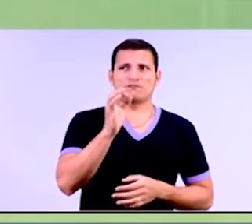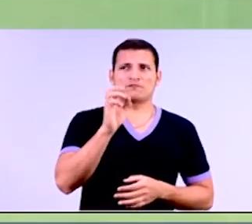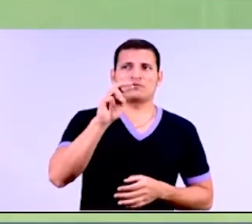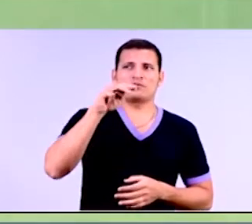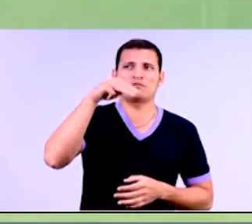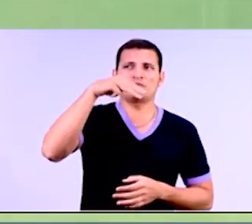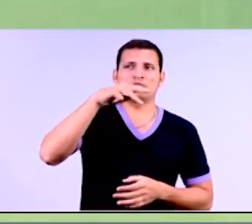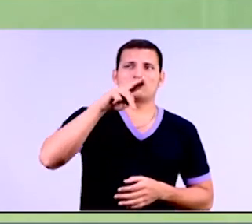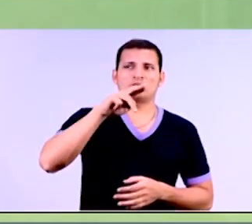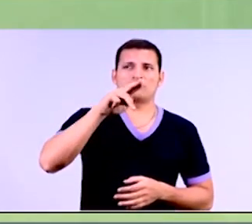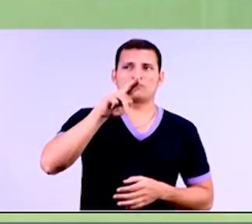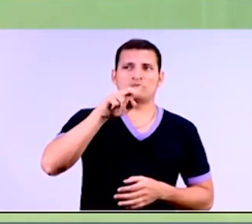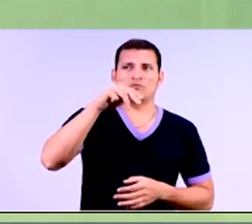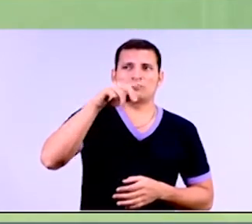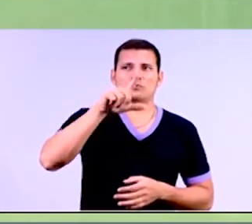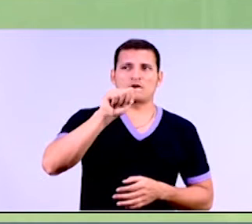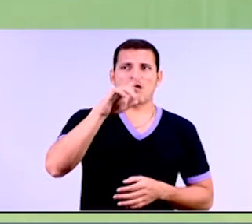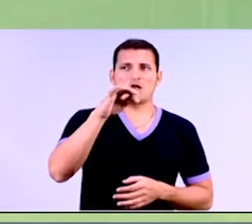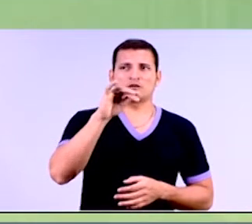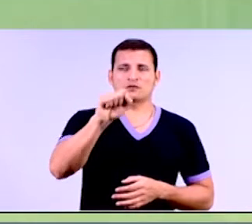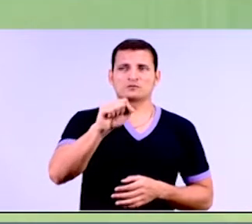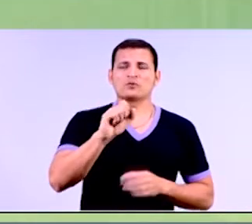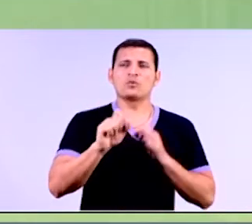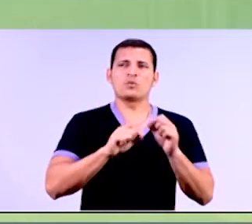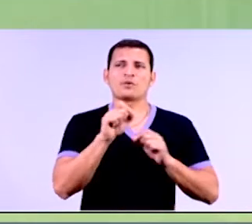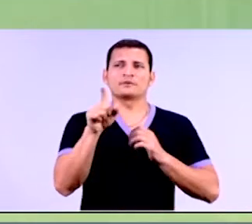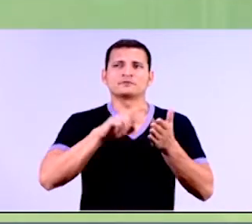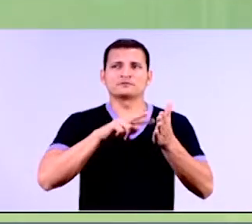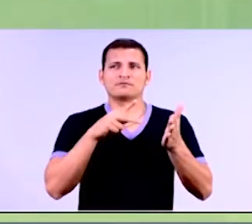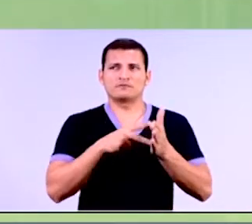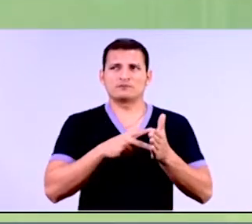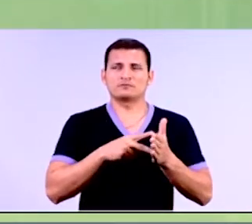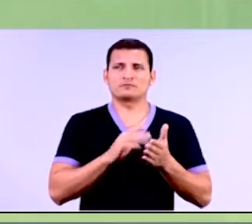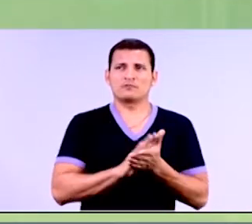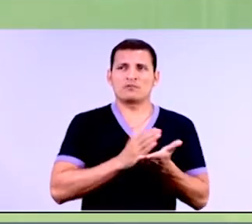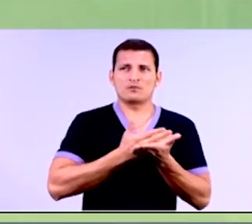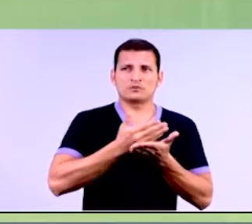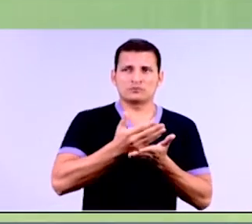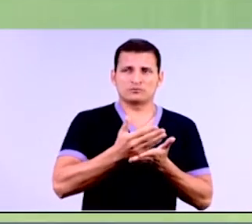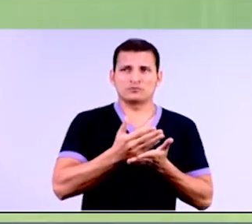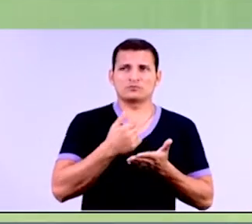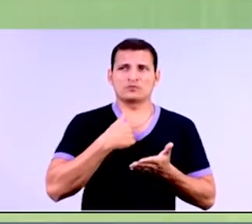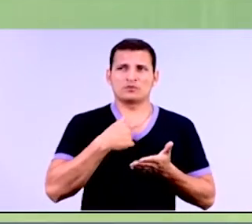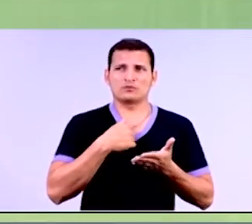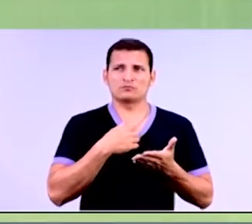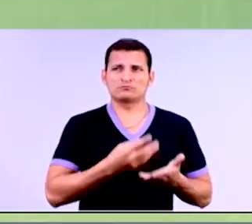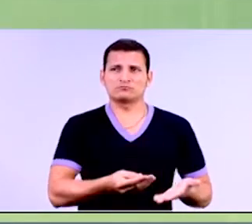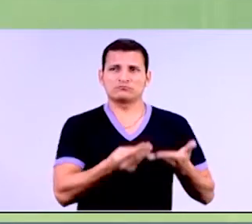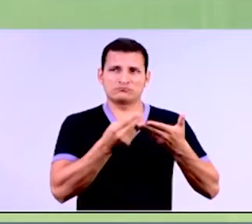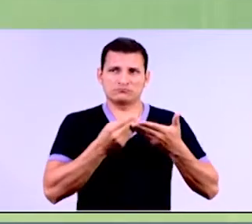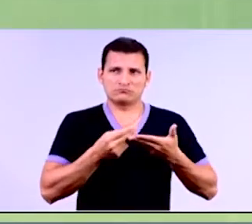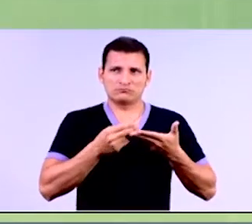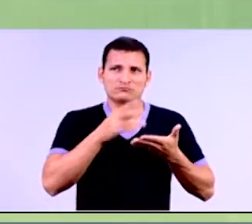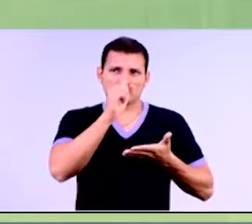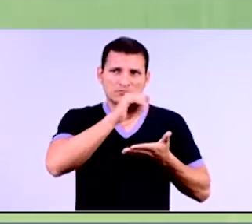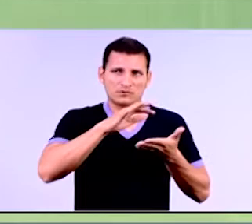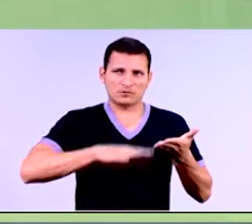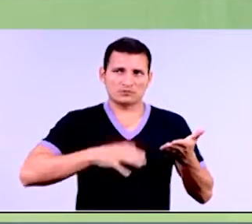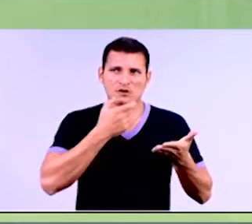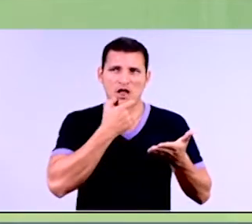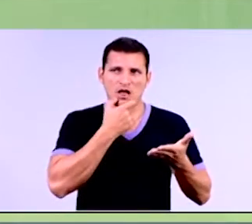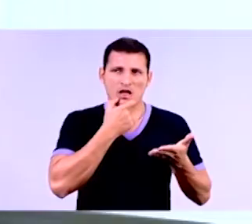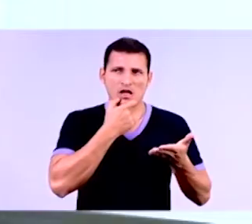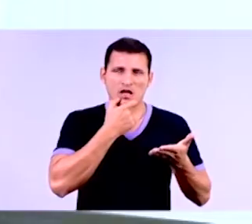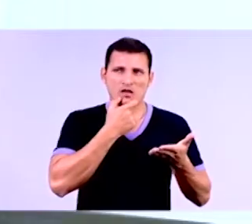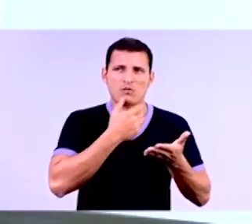O que isso significa? A partir do momento que eu recebo um texto em língua inglesa ou em